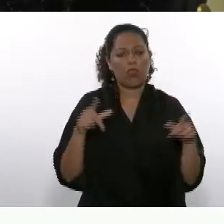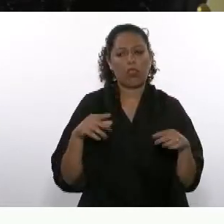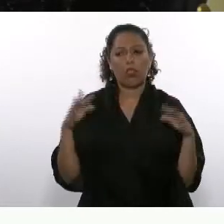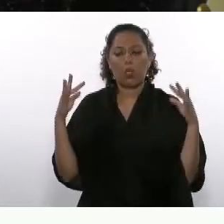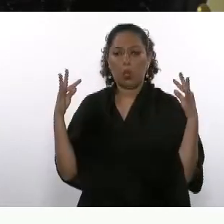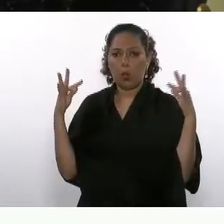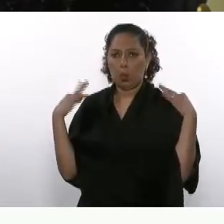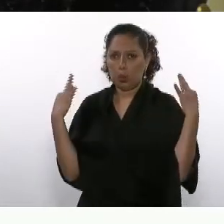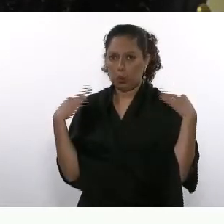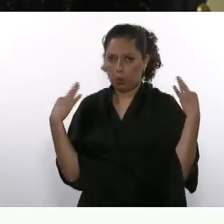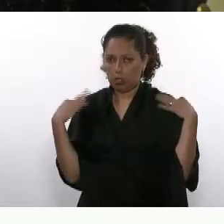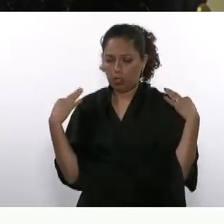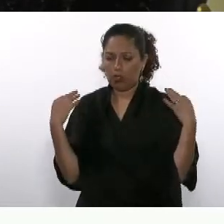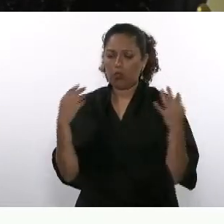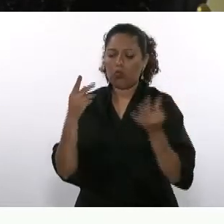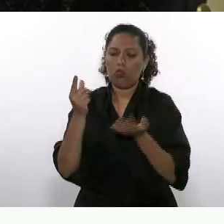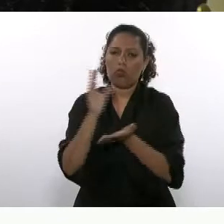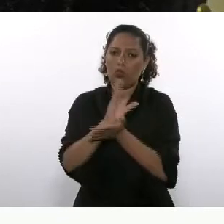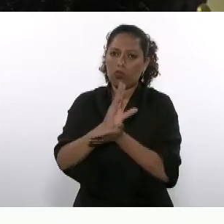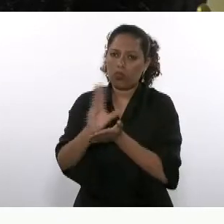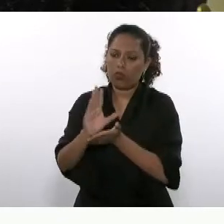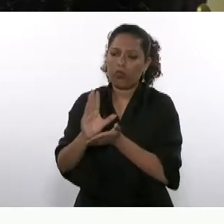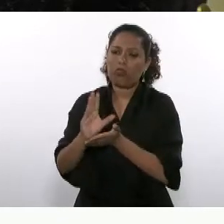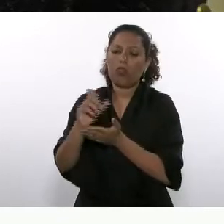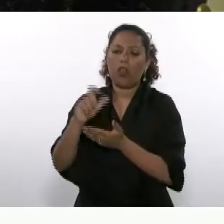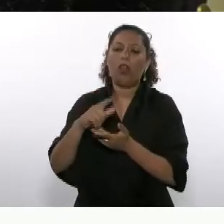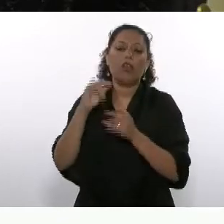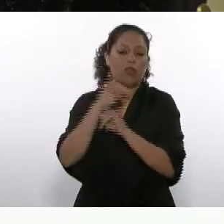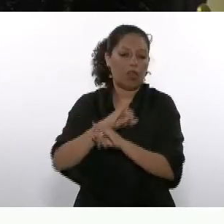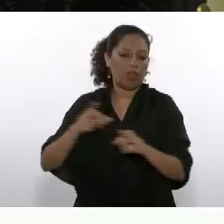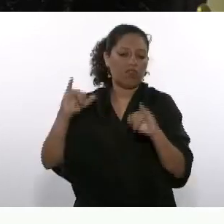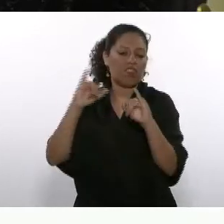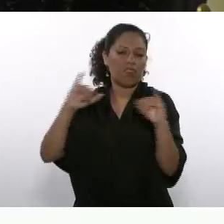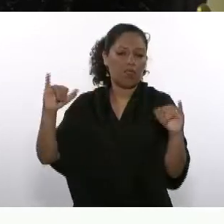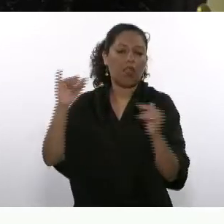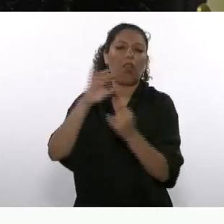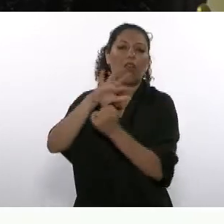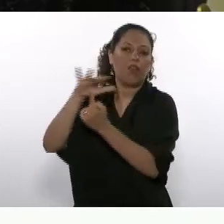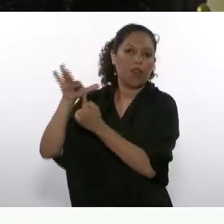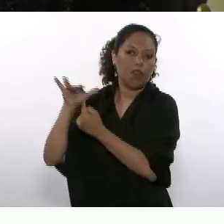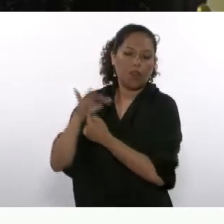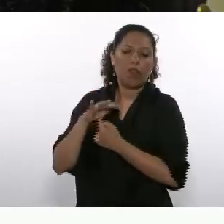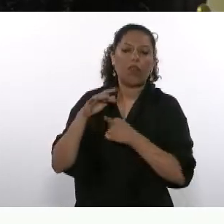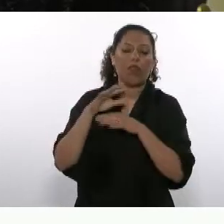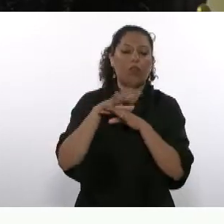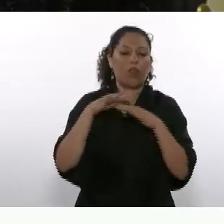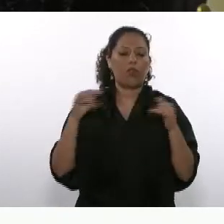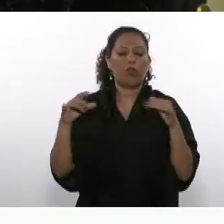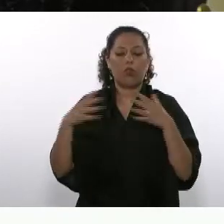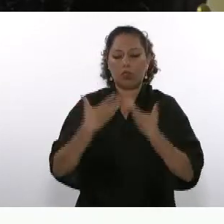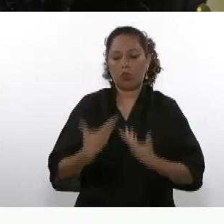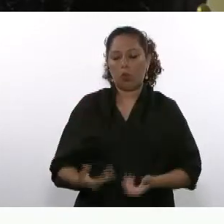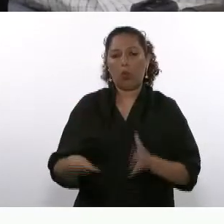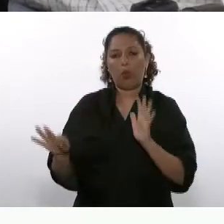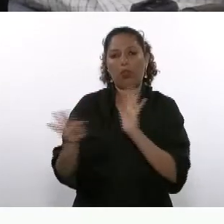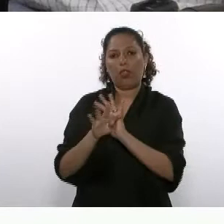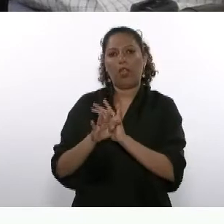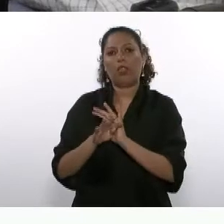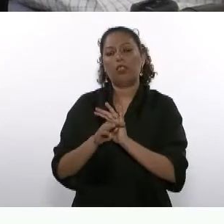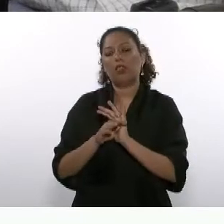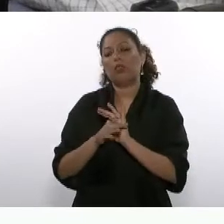turismo, basicamente, o investimento é em publicidade, em feiras, e além do corpo técnico, por óbvio, infraestrutura. Infraestrutura